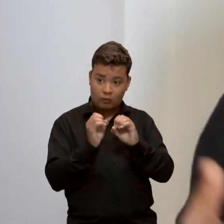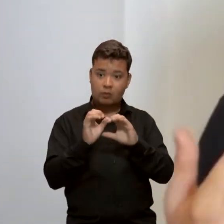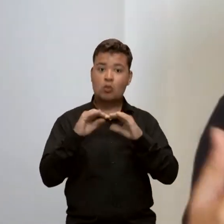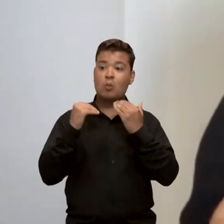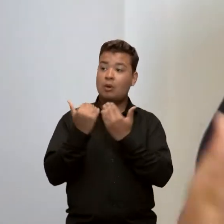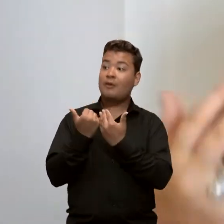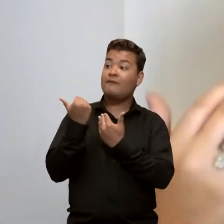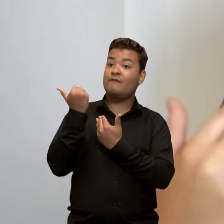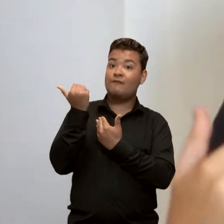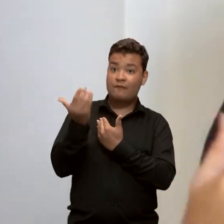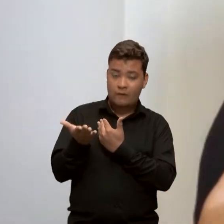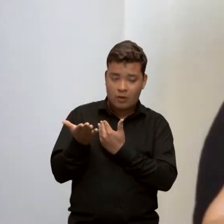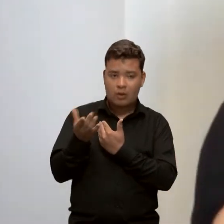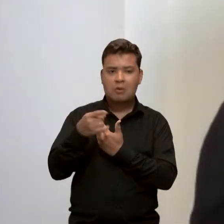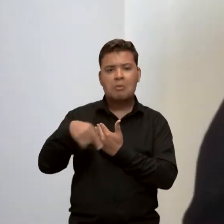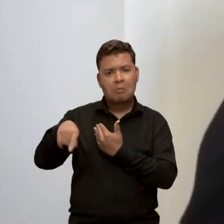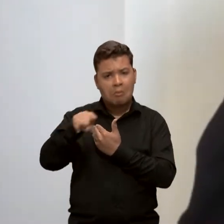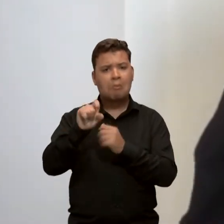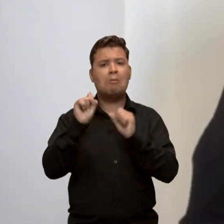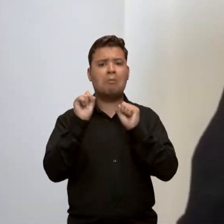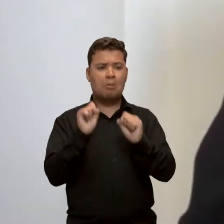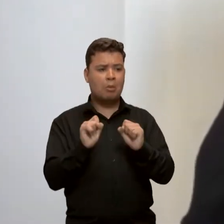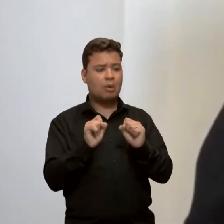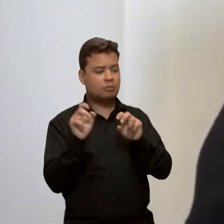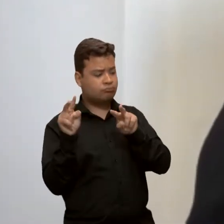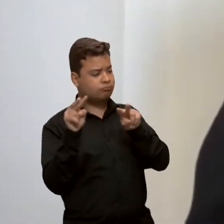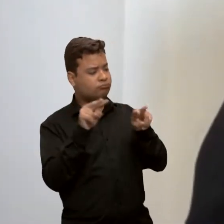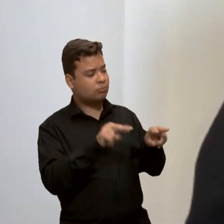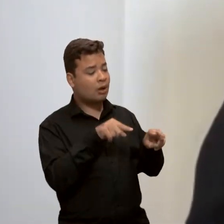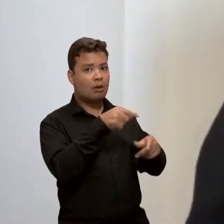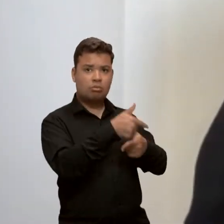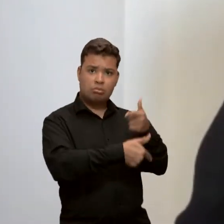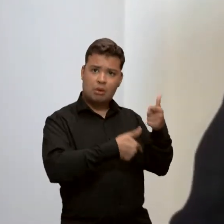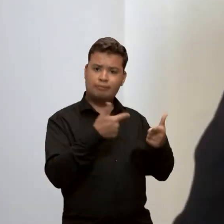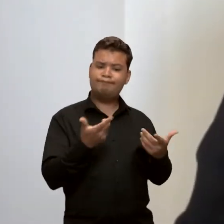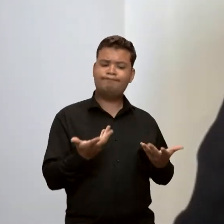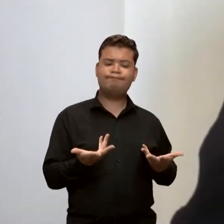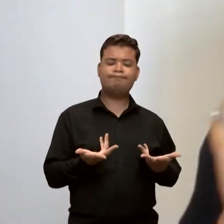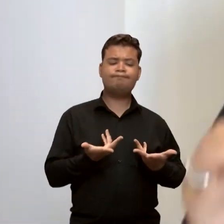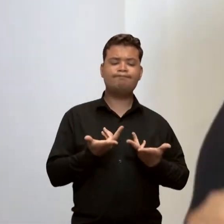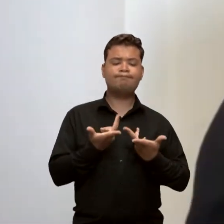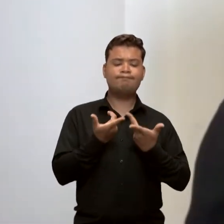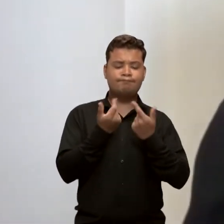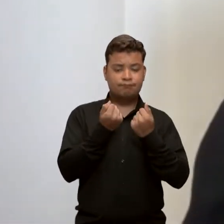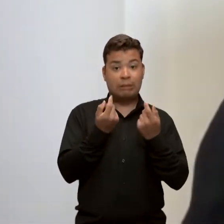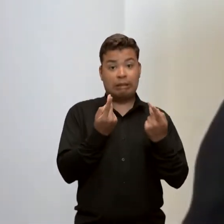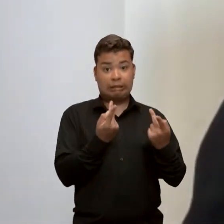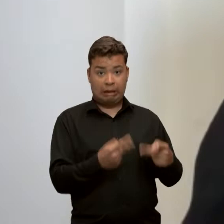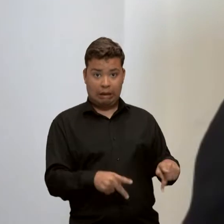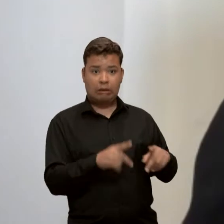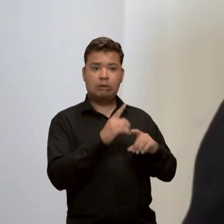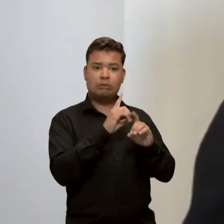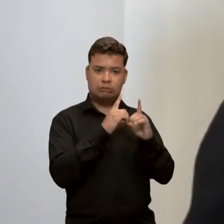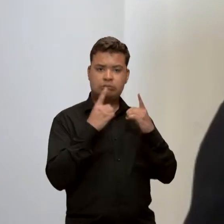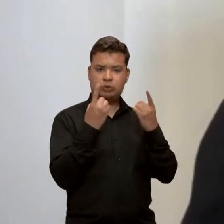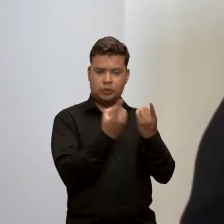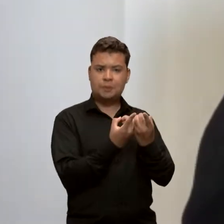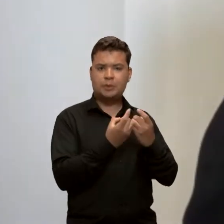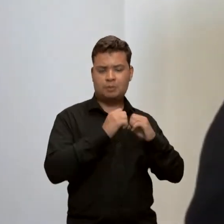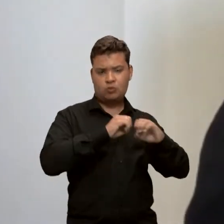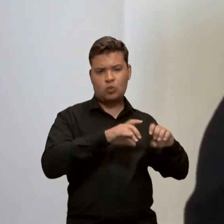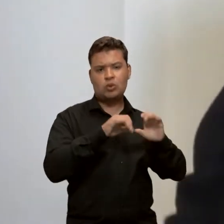UFG conheçam o trabalho de excelência que nós desenvolvemos no Departamento de Educação